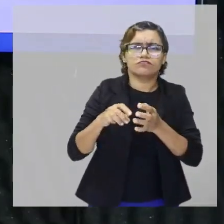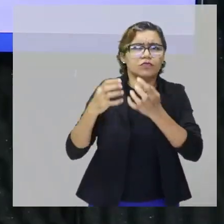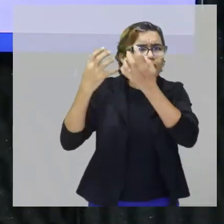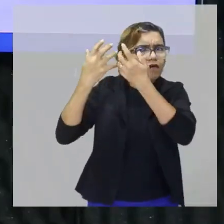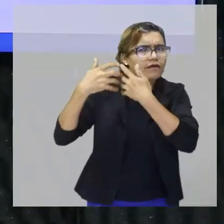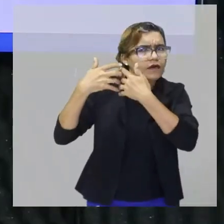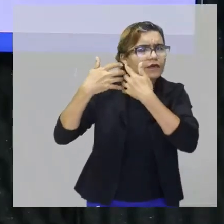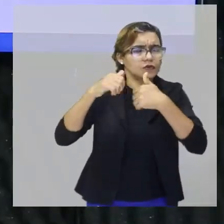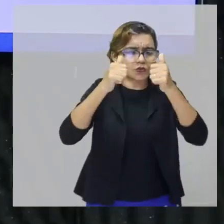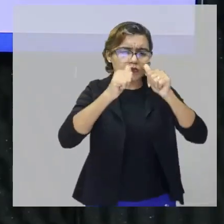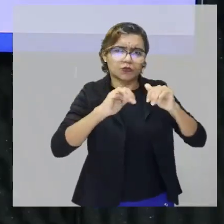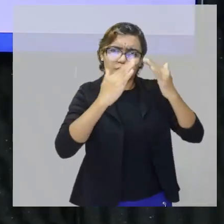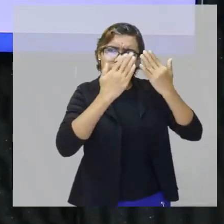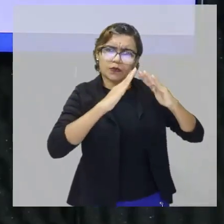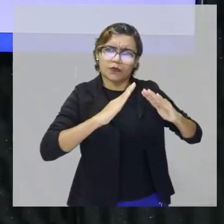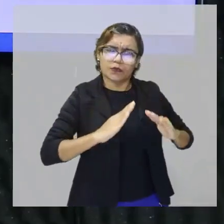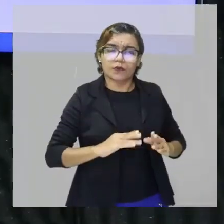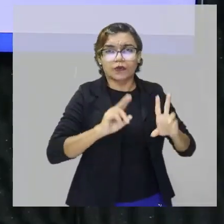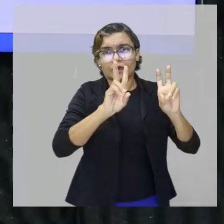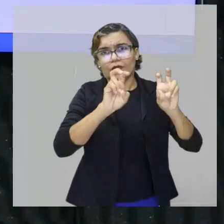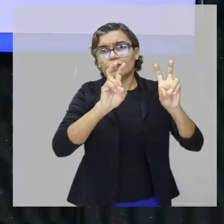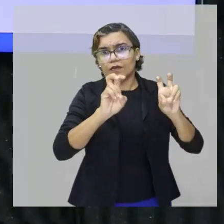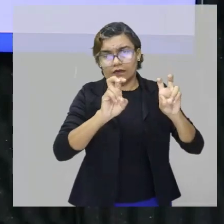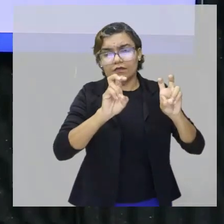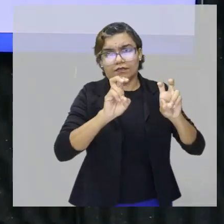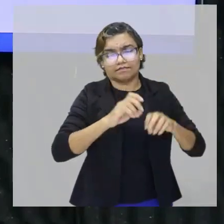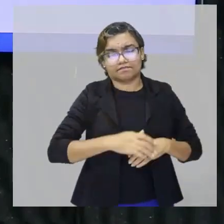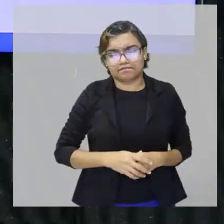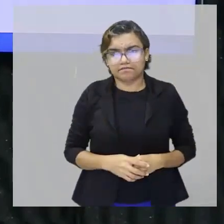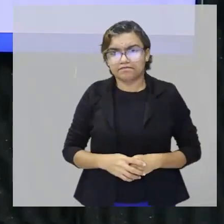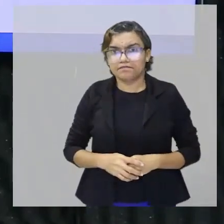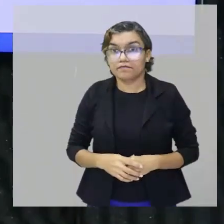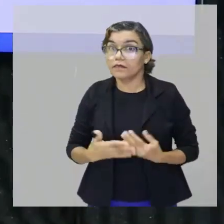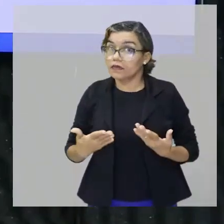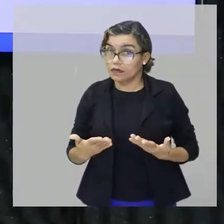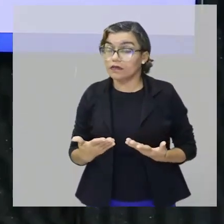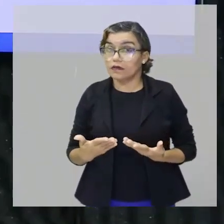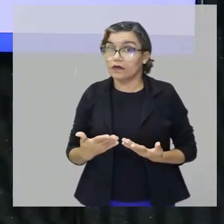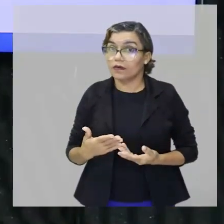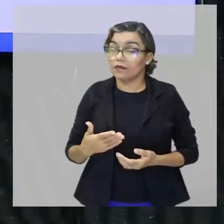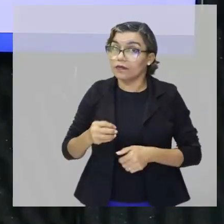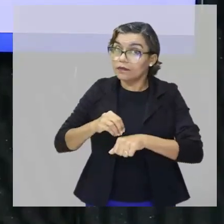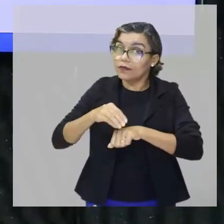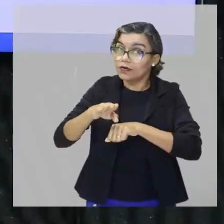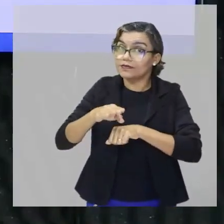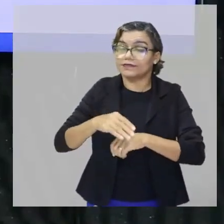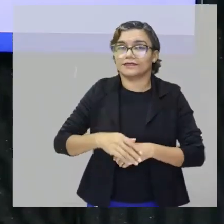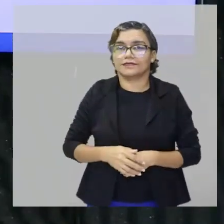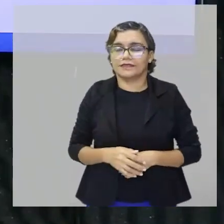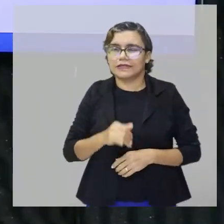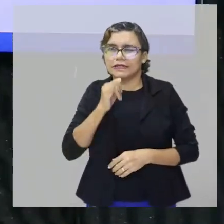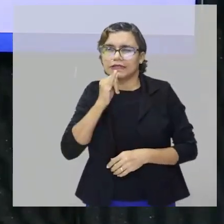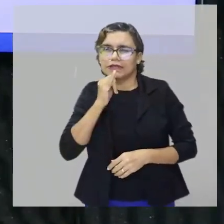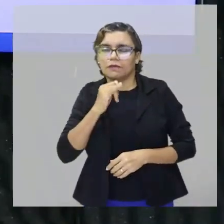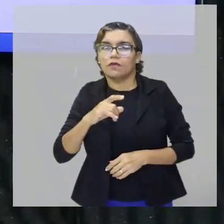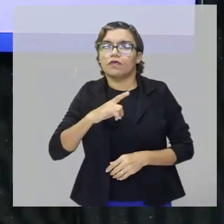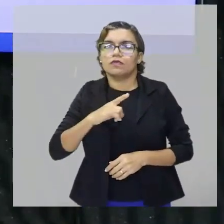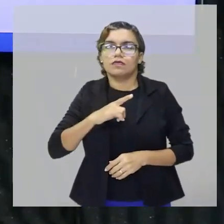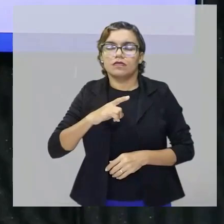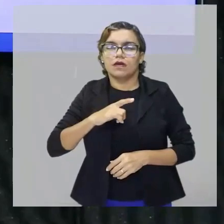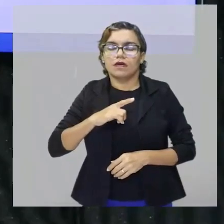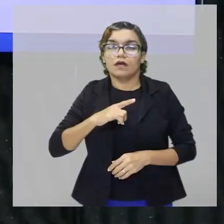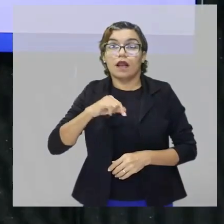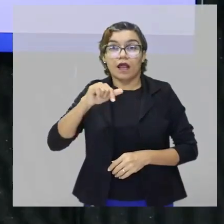uma análise sobre o tema que está sendo abordado, tá? Então, fica essa dica. Inclusive, saiu um post bem legal lá na